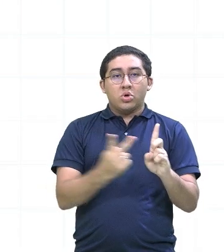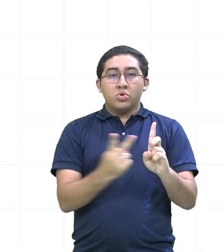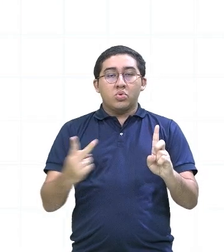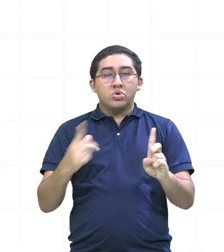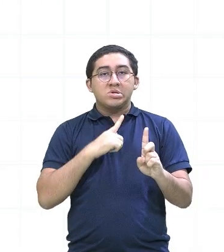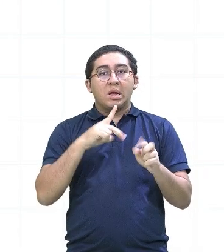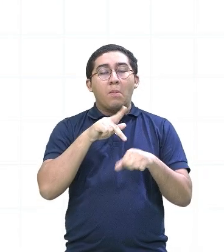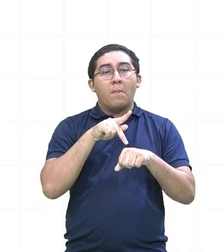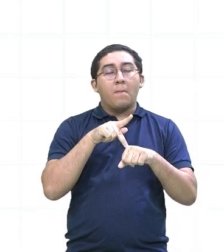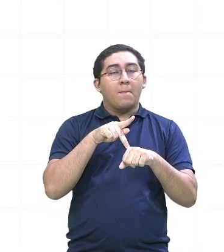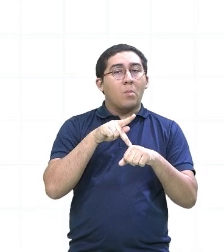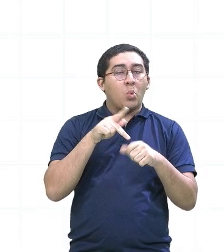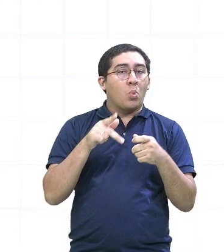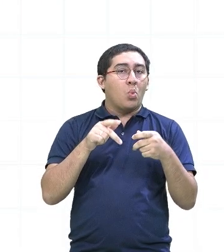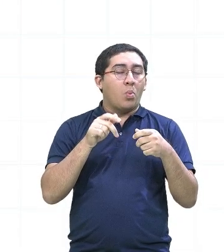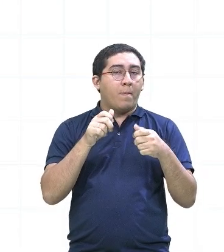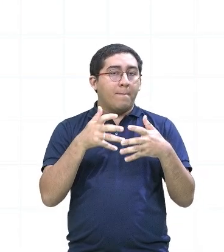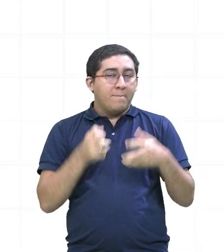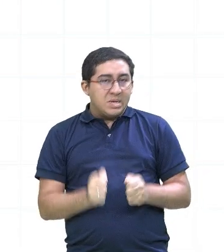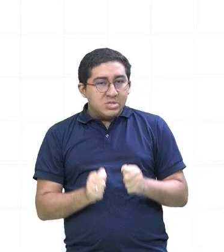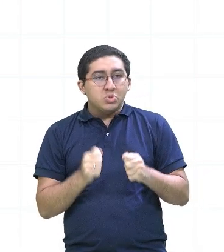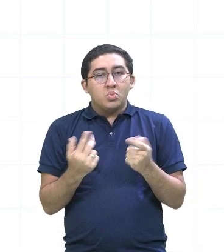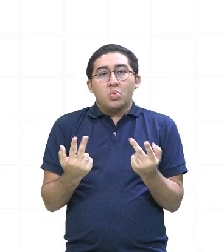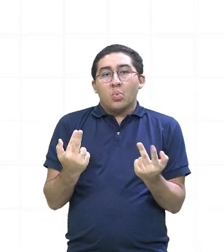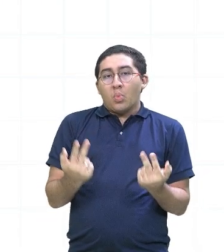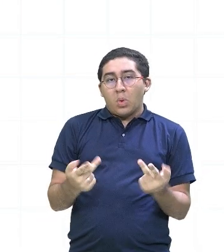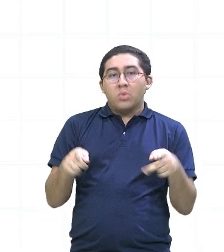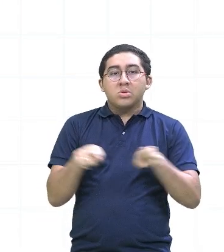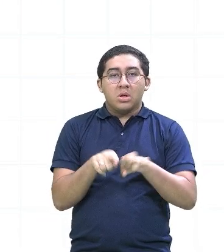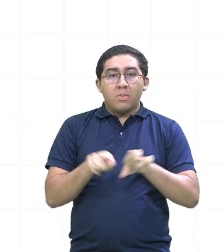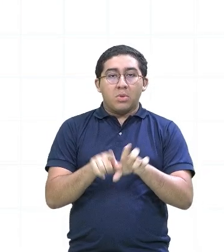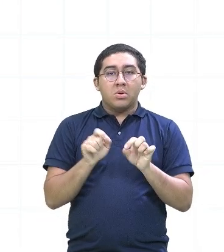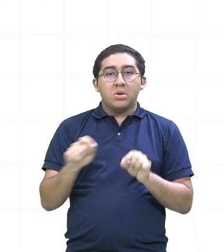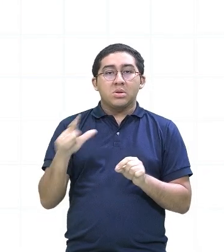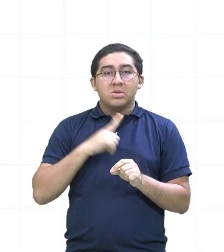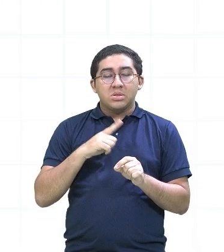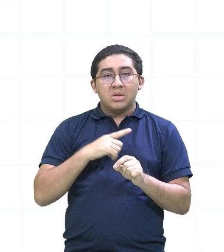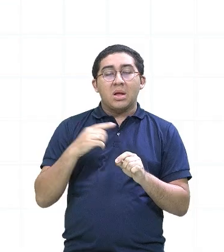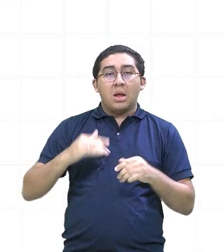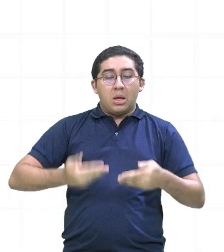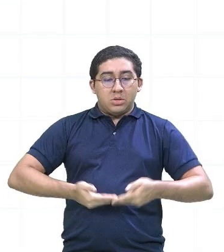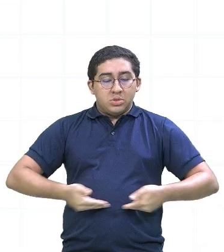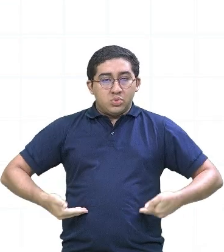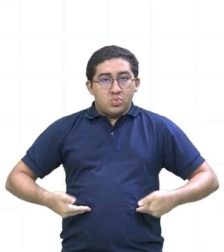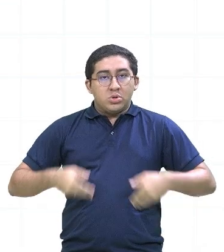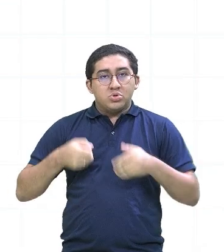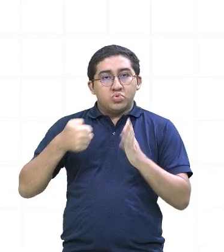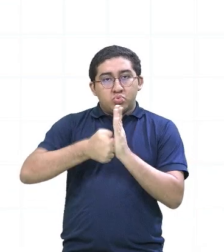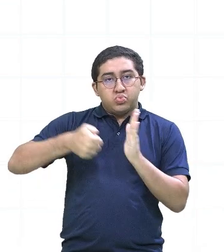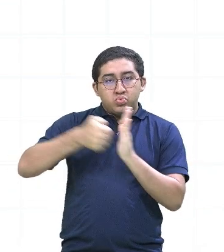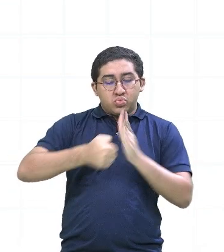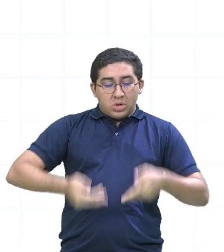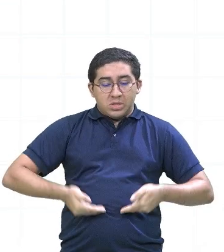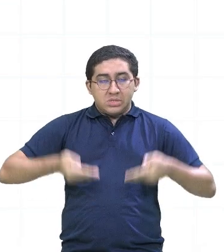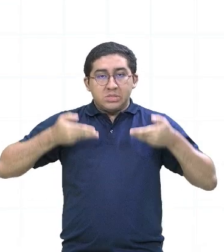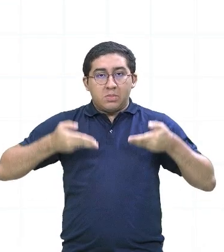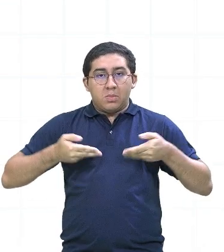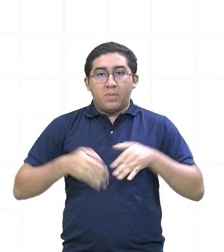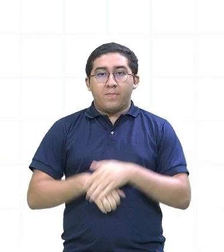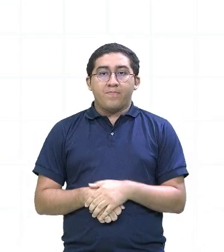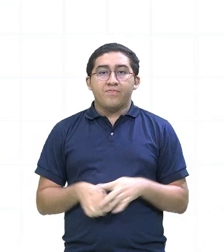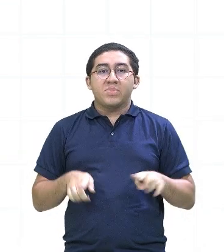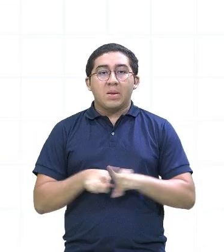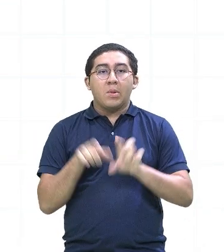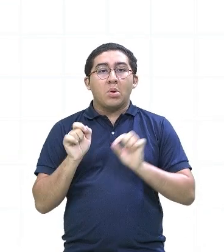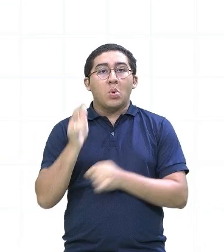peso, utilizando-se de golpes com os punhos acima da cintura. O objetivo é desferir golpes para